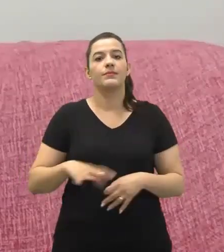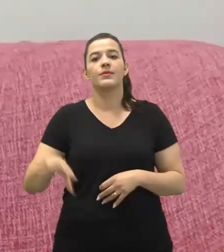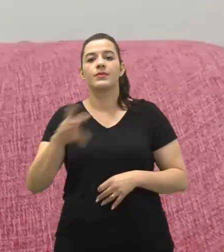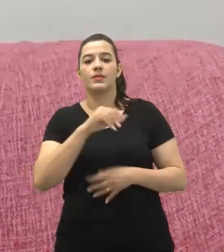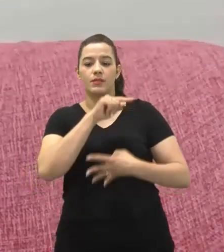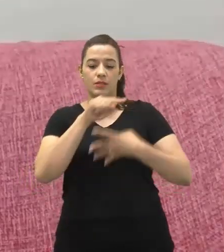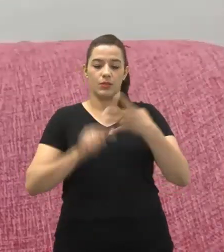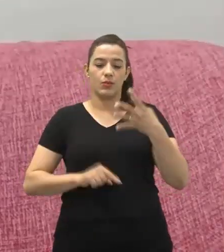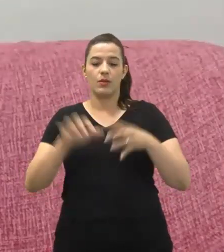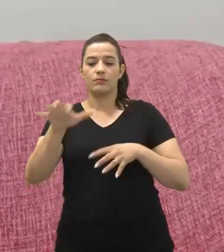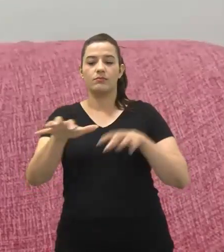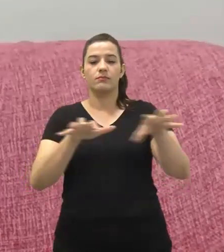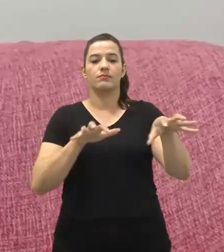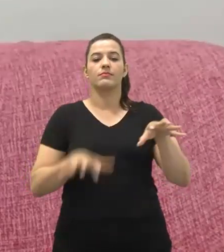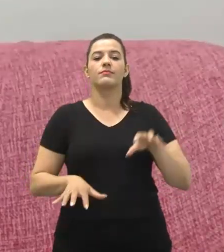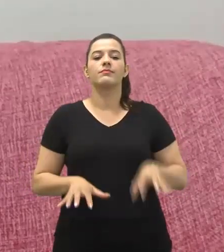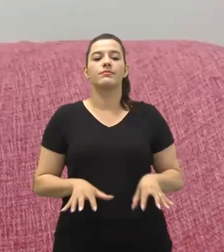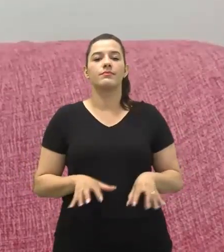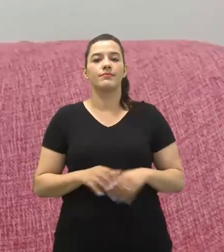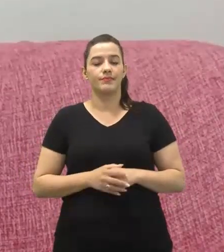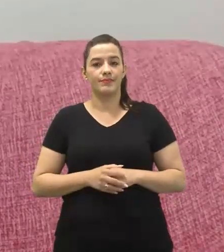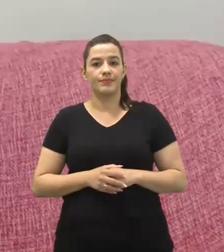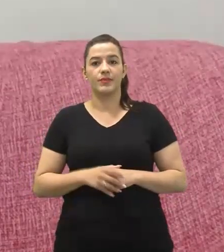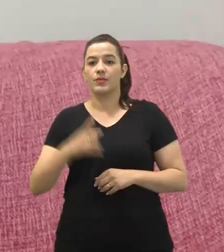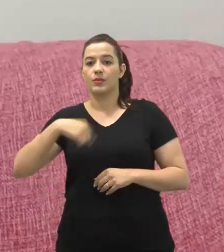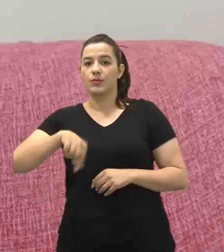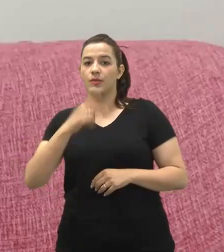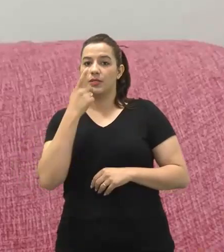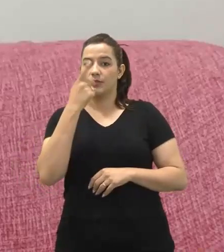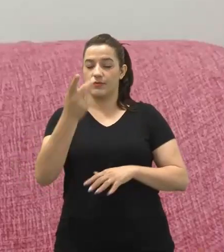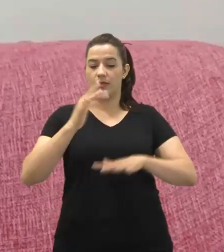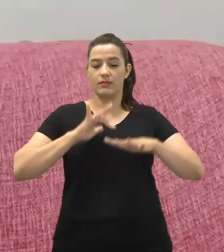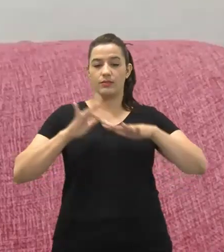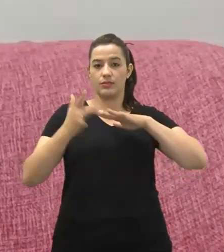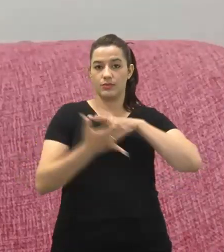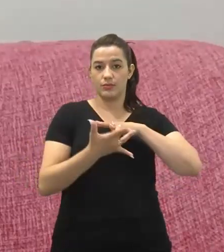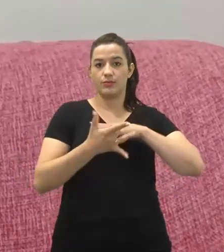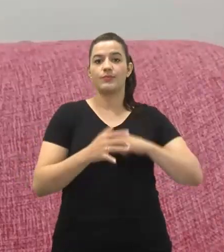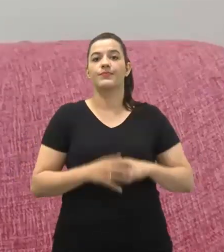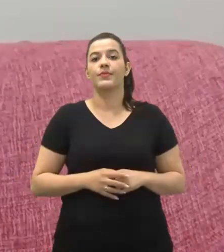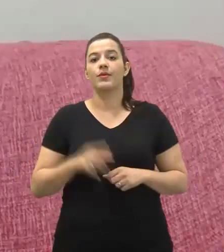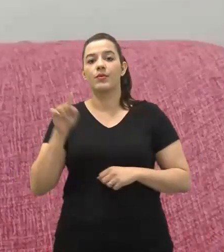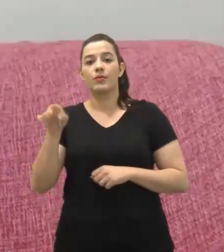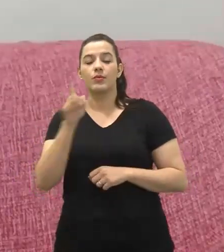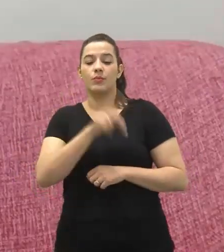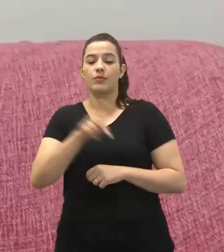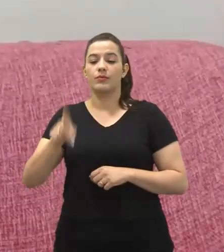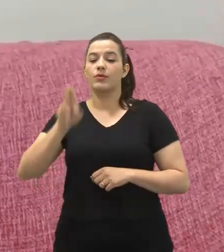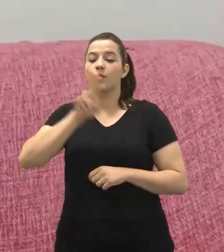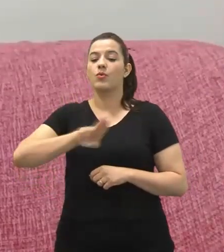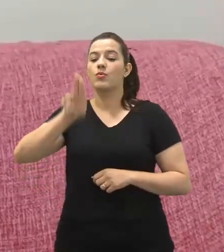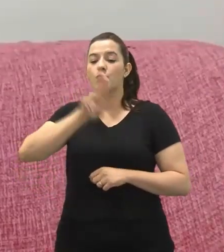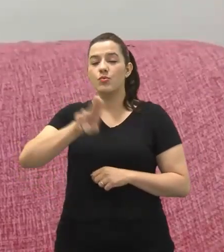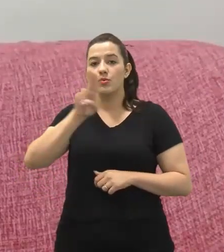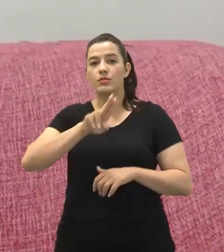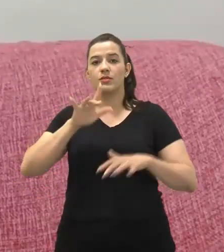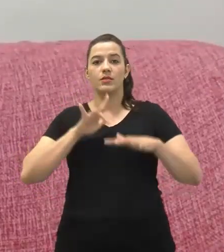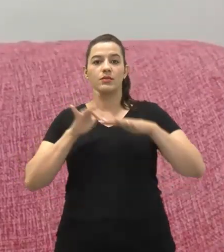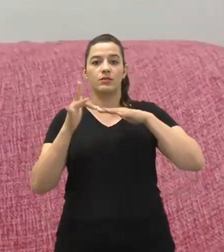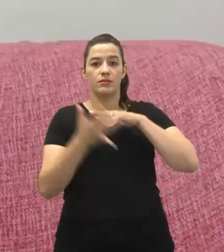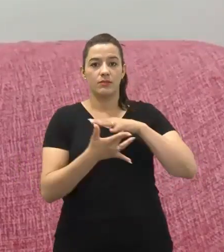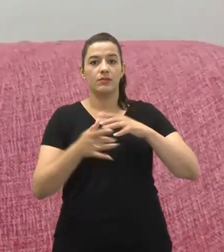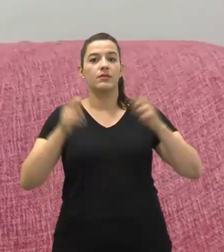dimensões então por exemplo quando nós falamos em rede social quando o professor utilizam a rede social